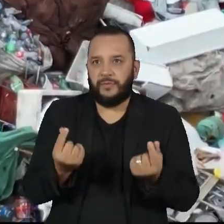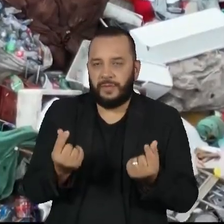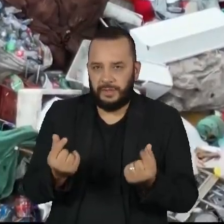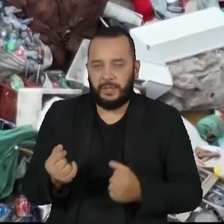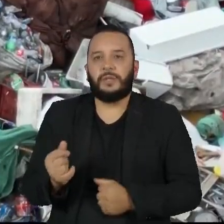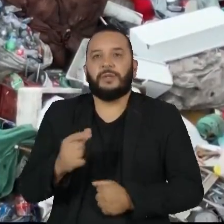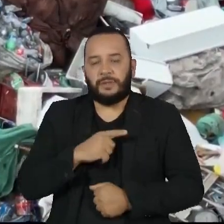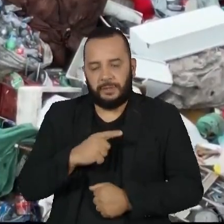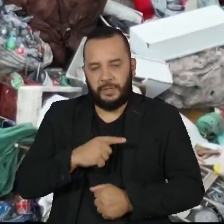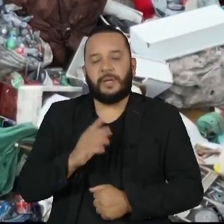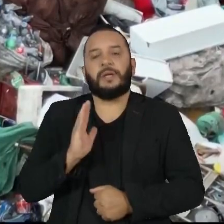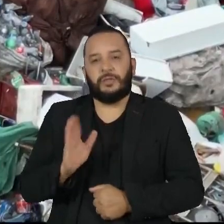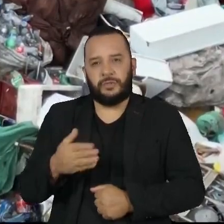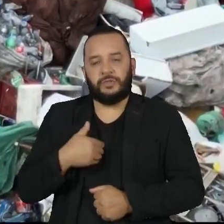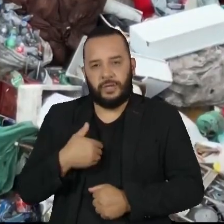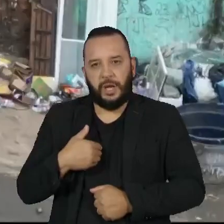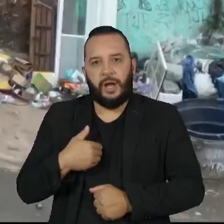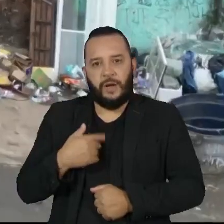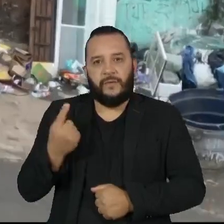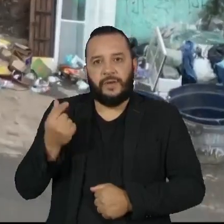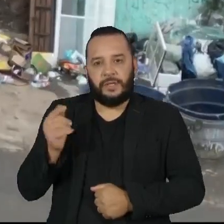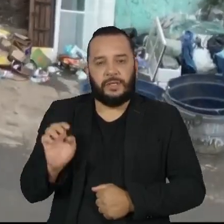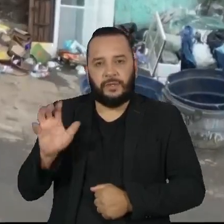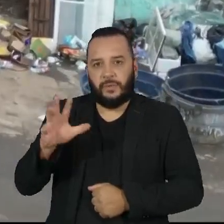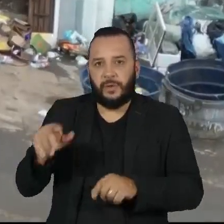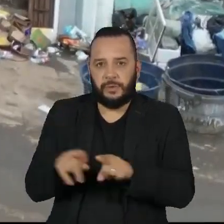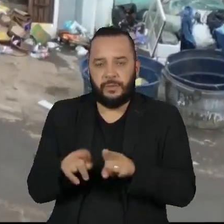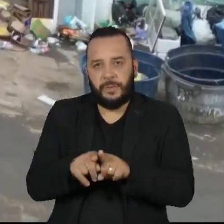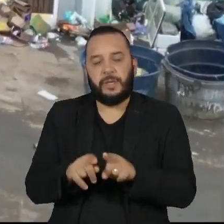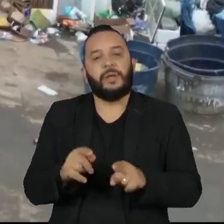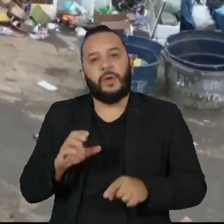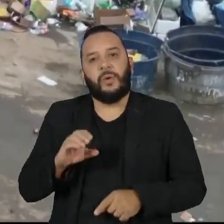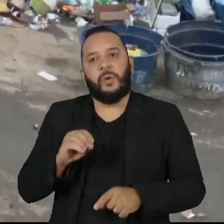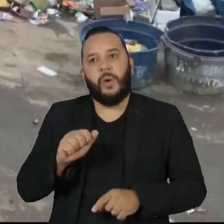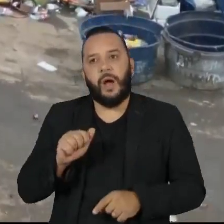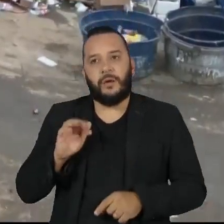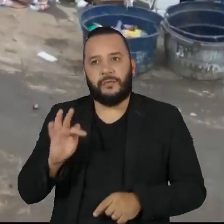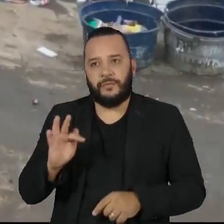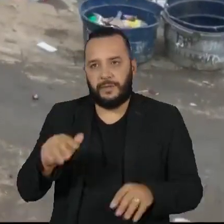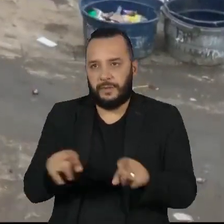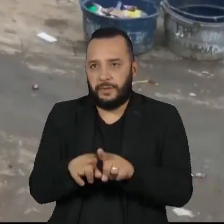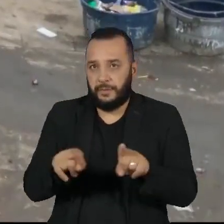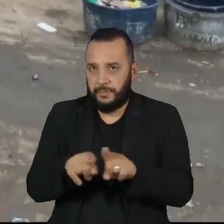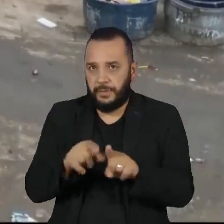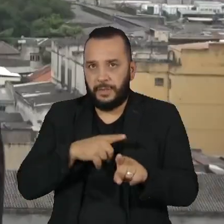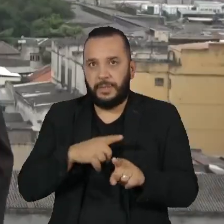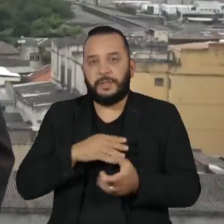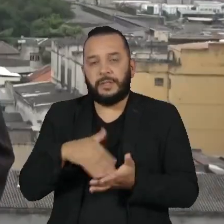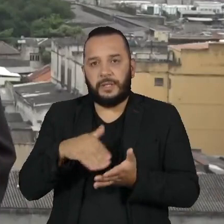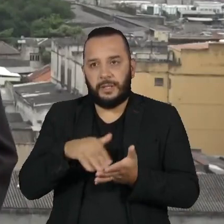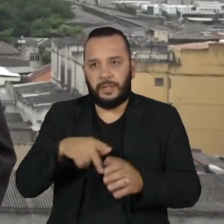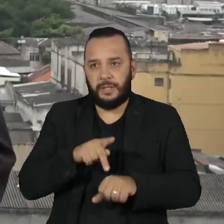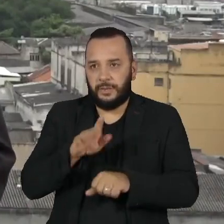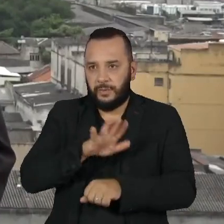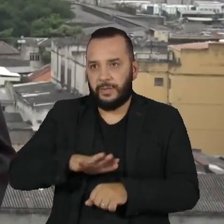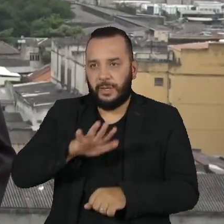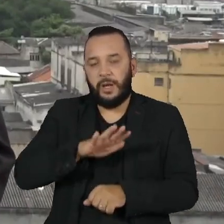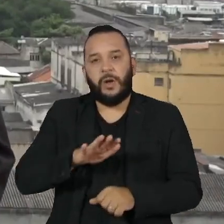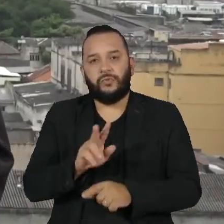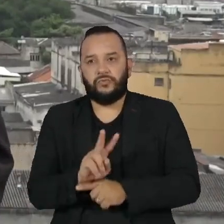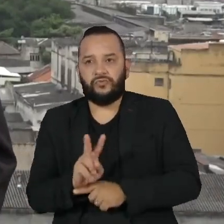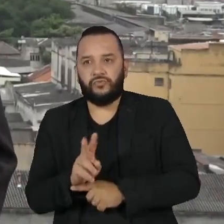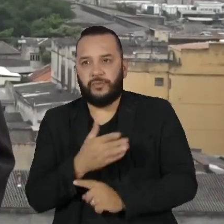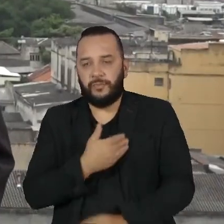Estadual conselho de controle de atividades financeiras e a secretaria nacional de segurança pública no fim da noite de